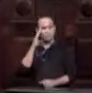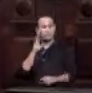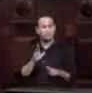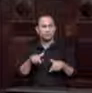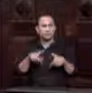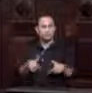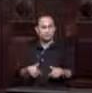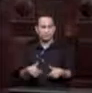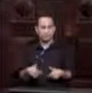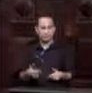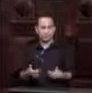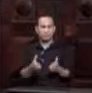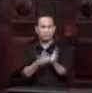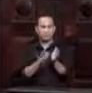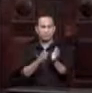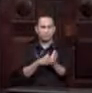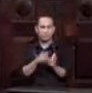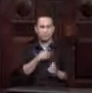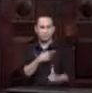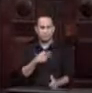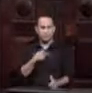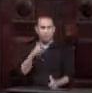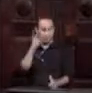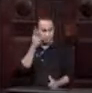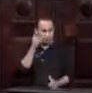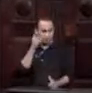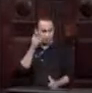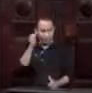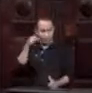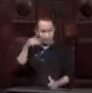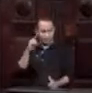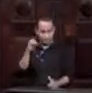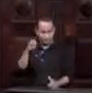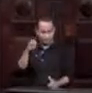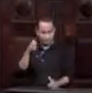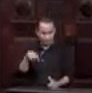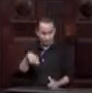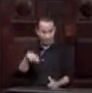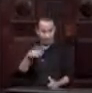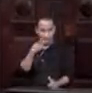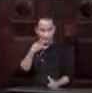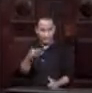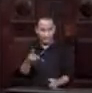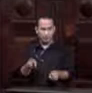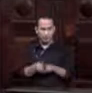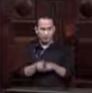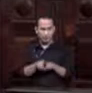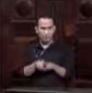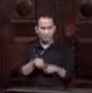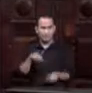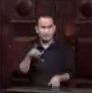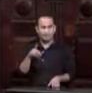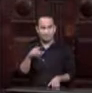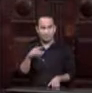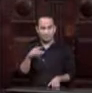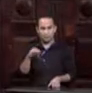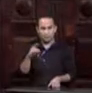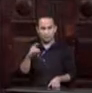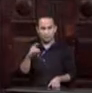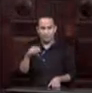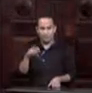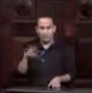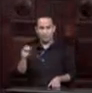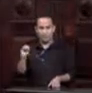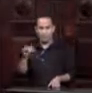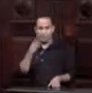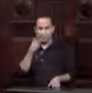senso. Então, quero aqui registrar e parabenizar o deputado André Siciliano. E queria também dizer ao deputado Pedro Paulo, deputado federal, que diferente de alguns